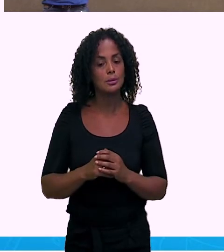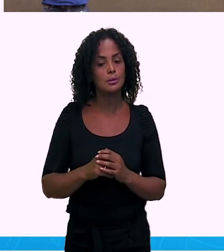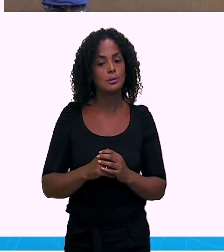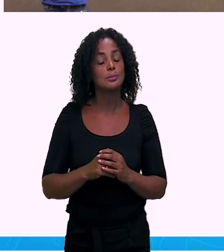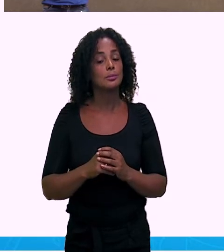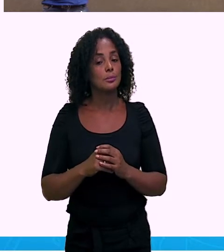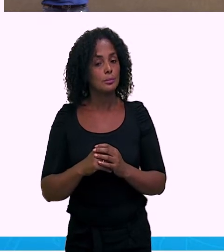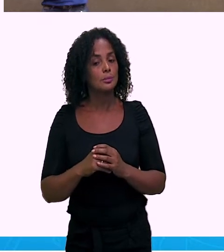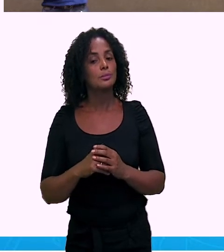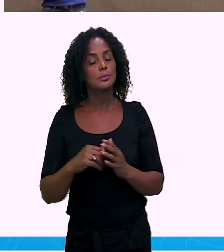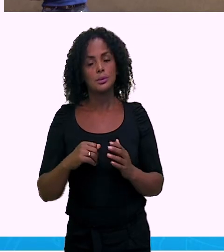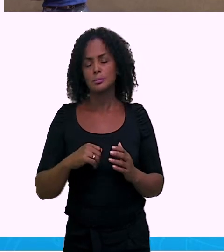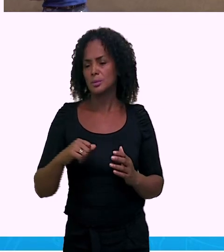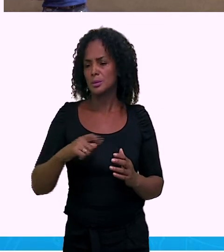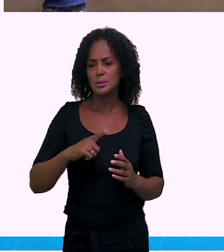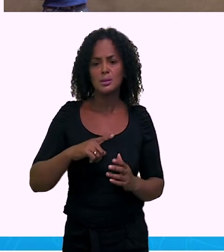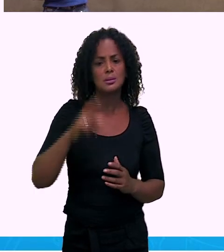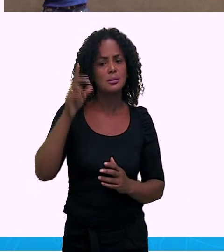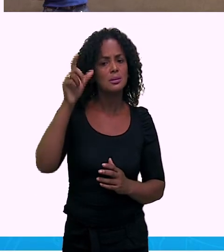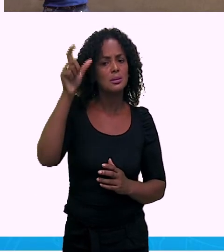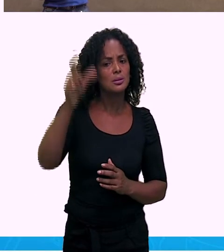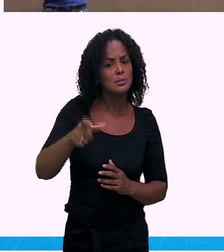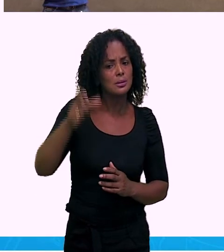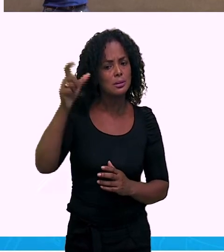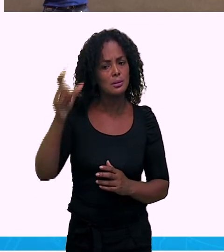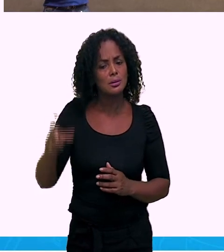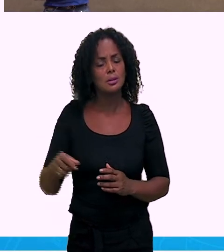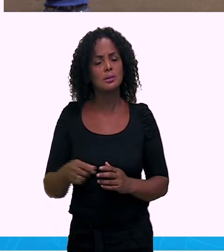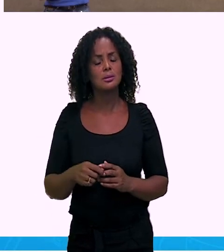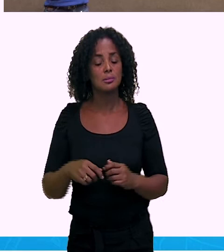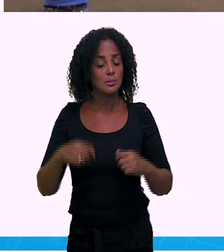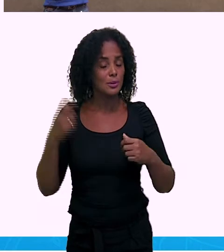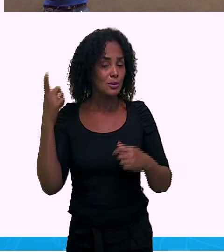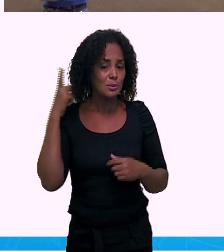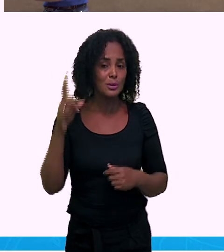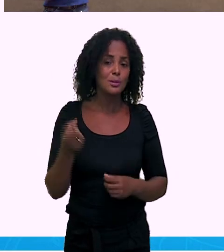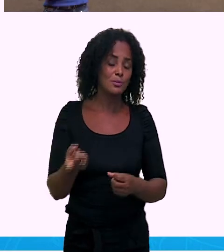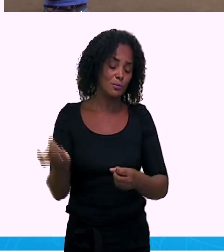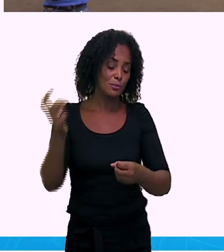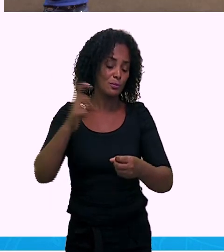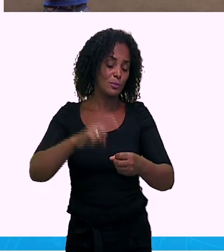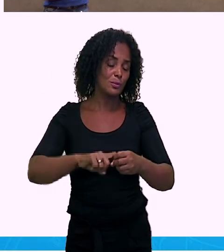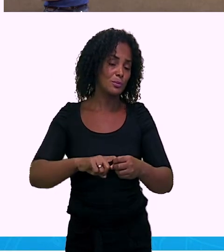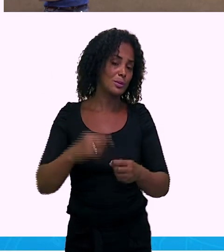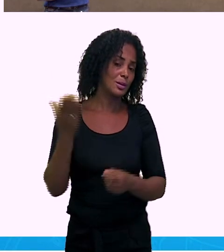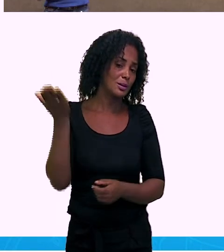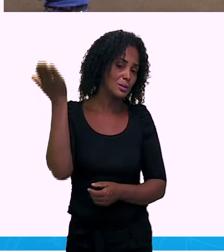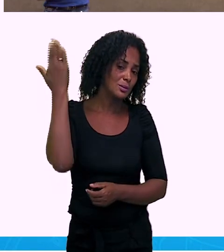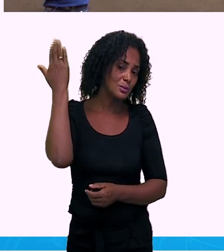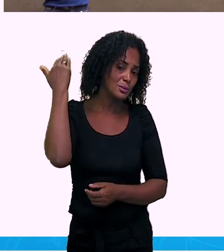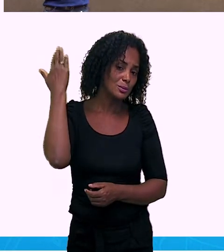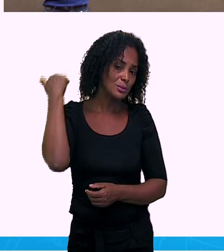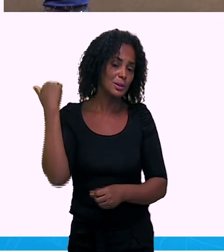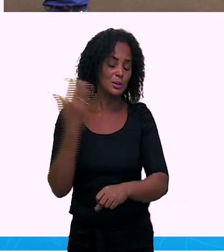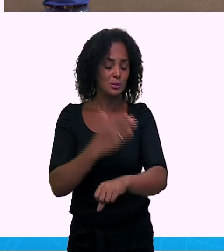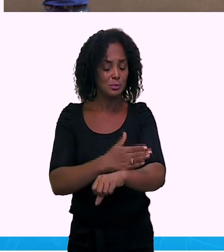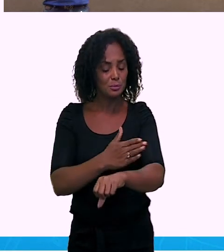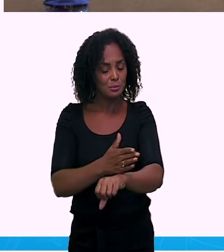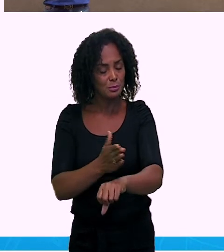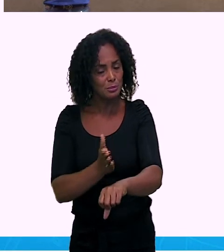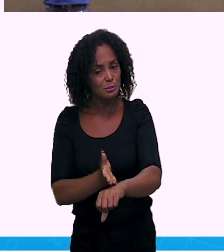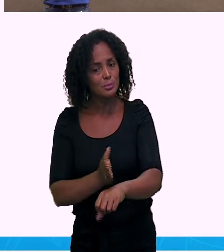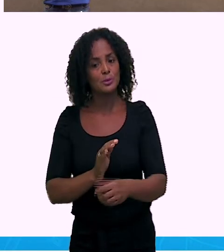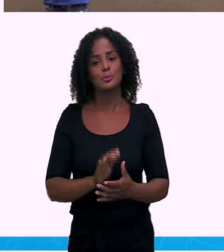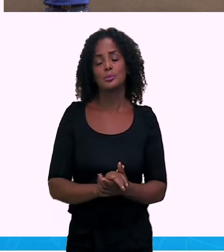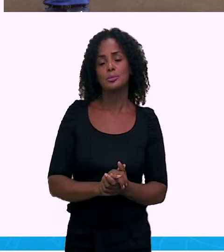da humanidade. A gente consegue voltar no tempo e ir conhecendo, identificando situações